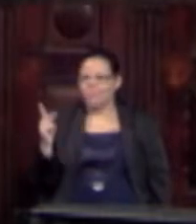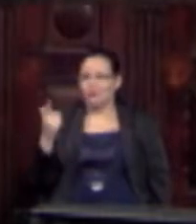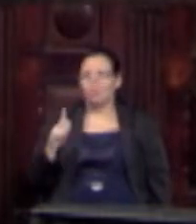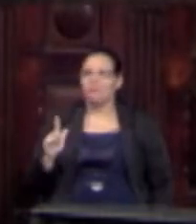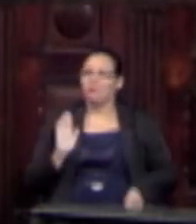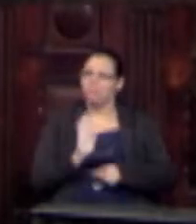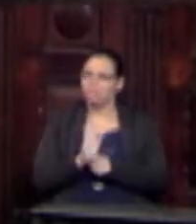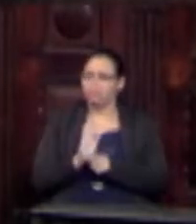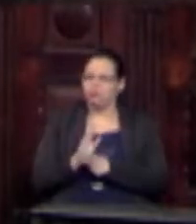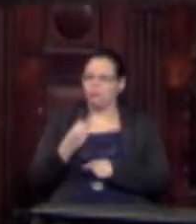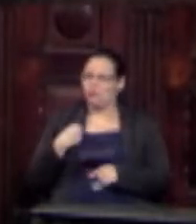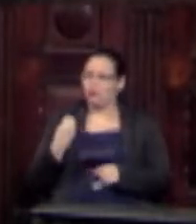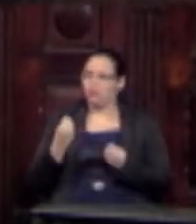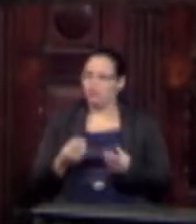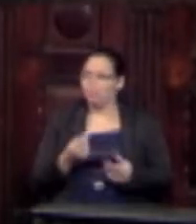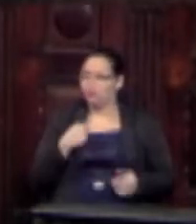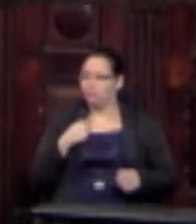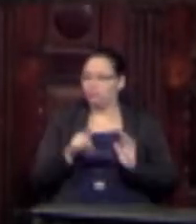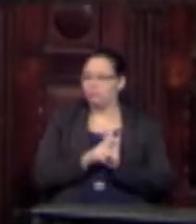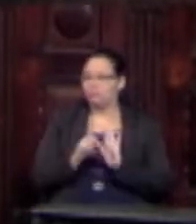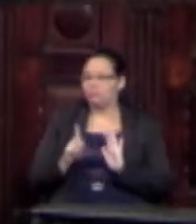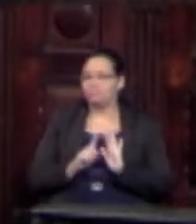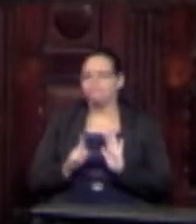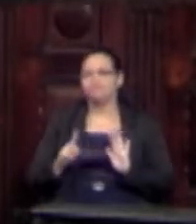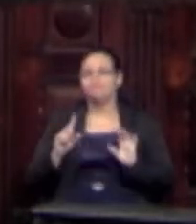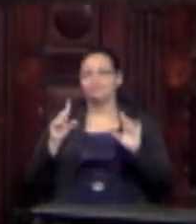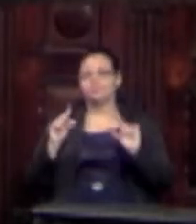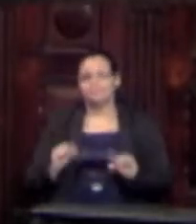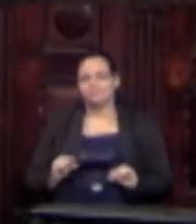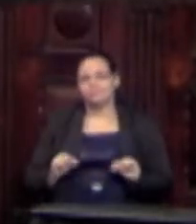alheio, porque se a União quer diminuir